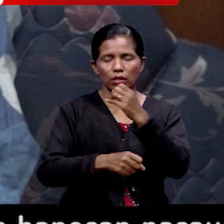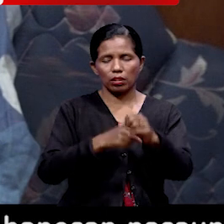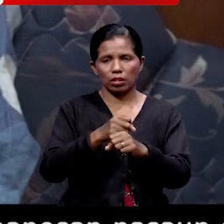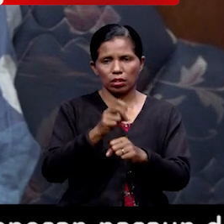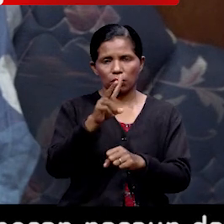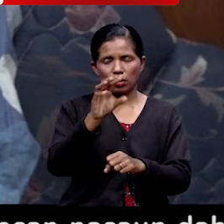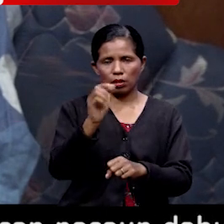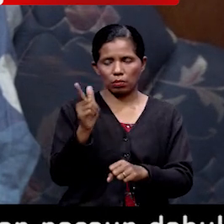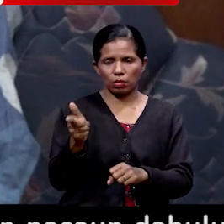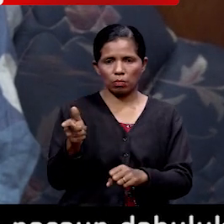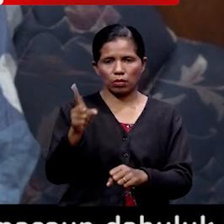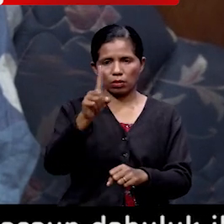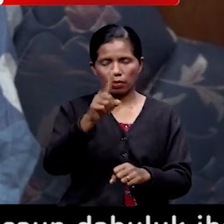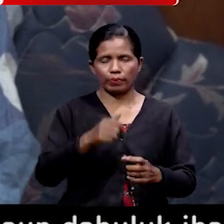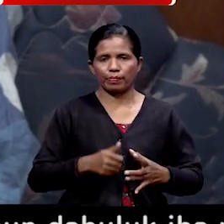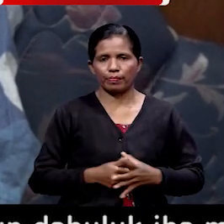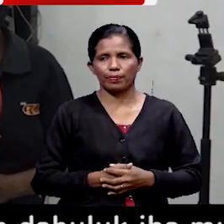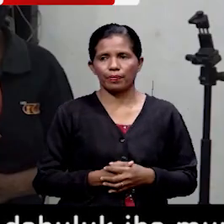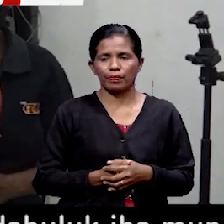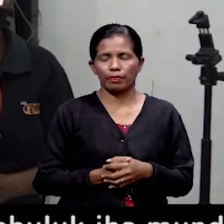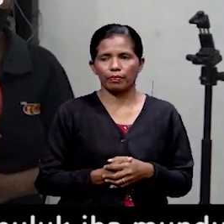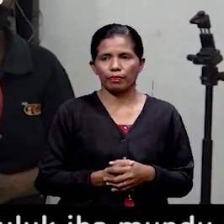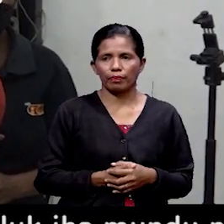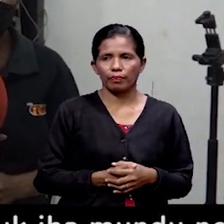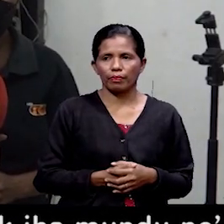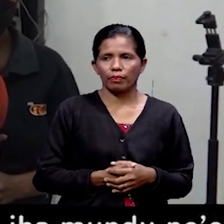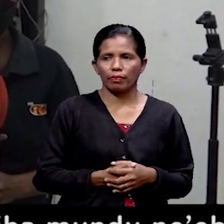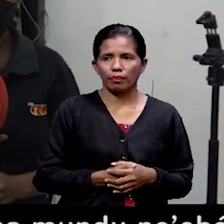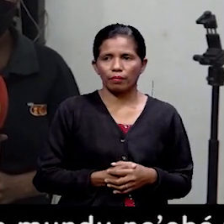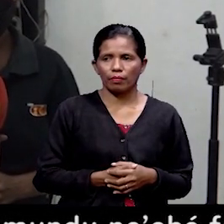Rihun Rua Ruanulo Recen Ida. Efizênia Babo, Lamberto da Silva, ZMN.